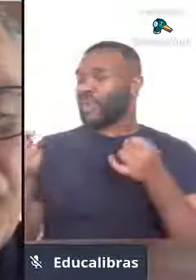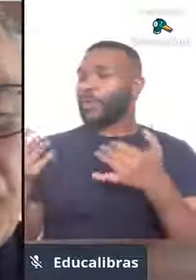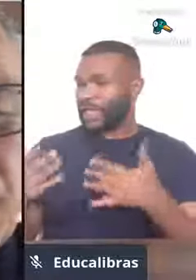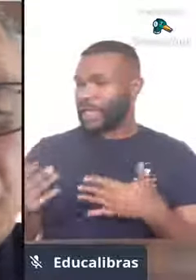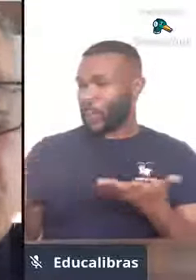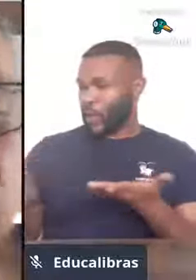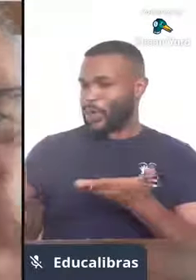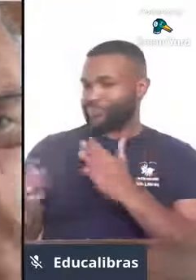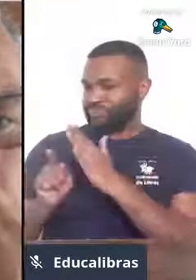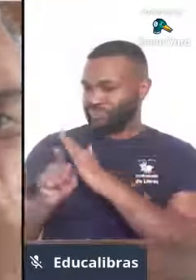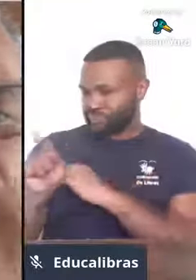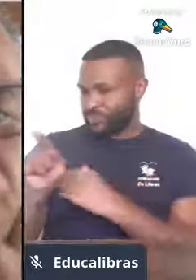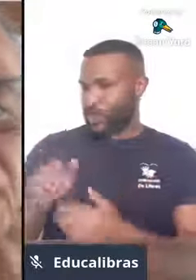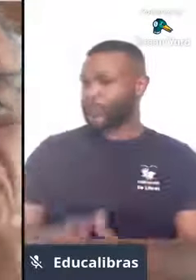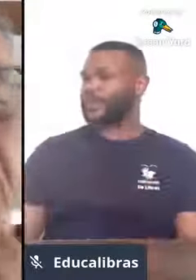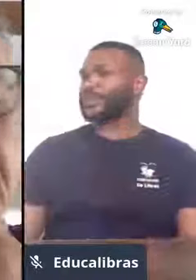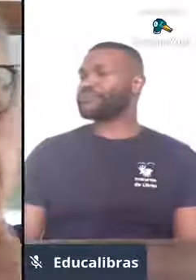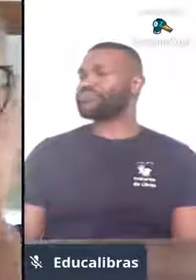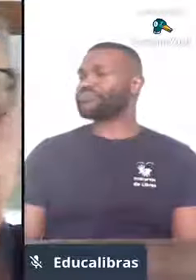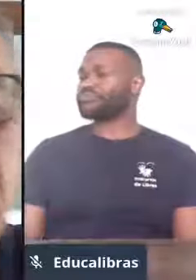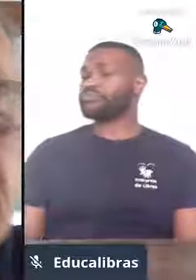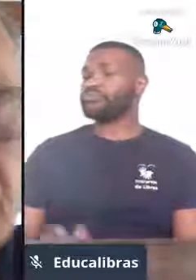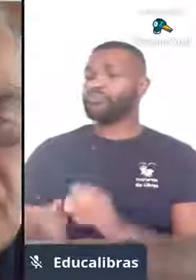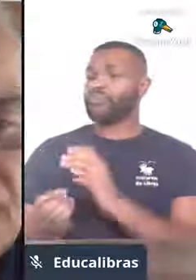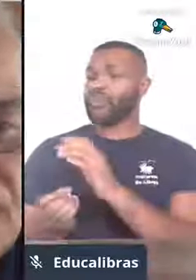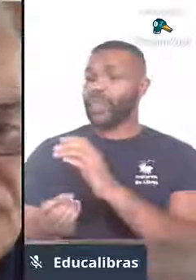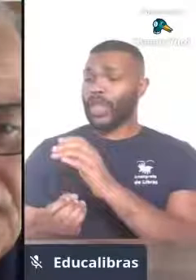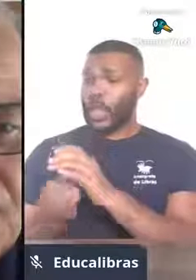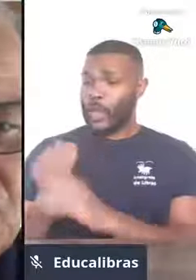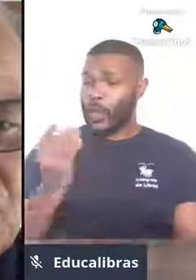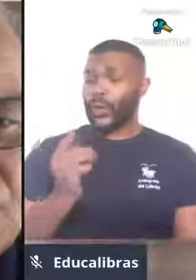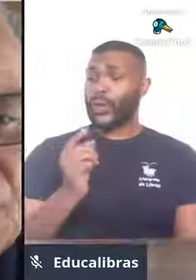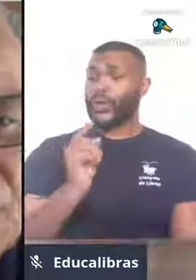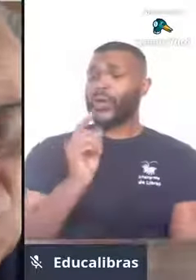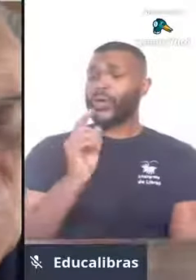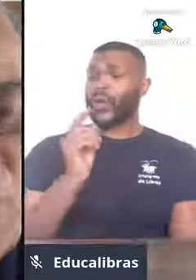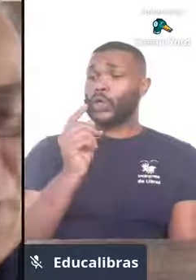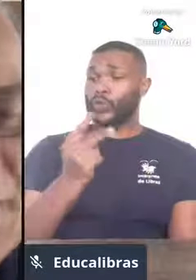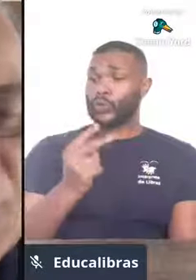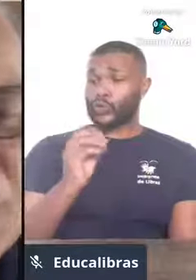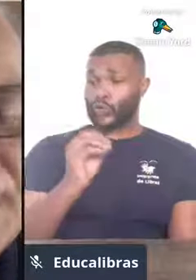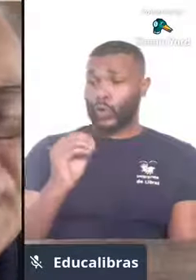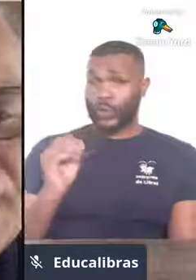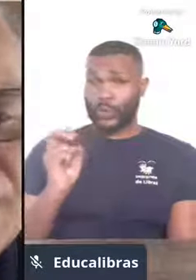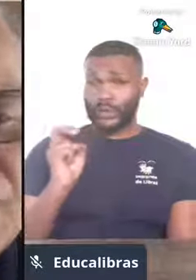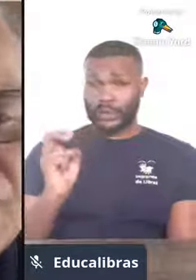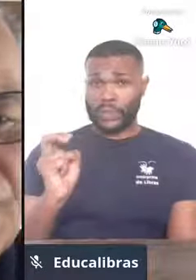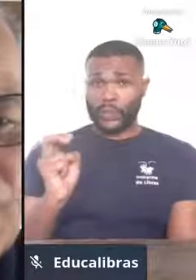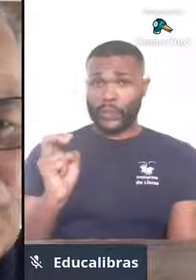isso foi criada em 2005, né?